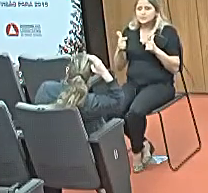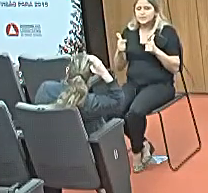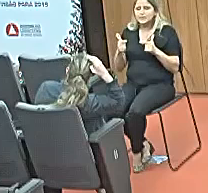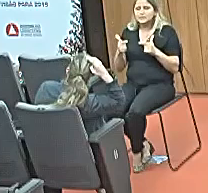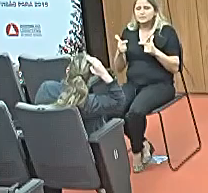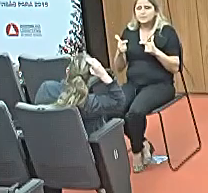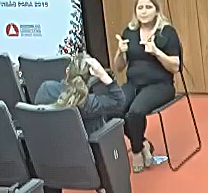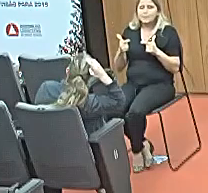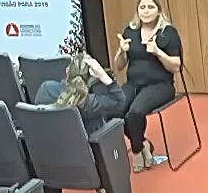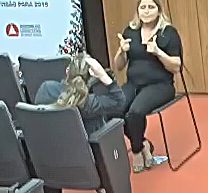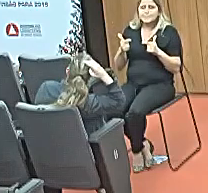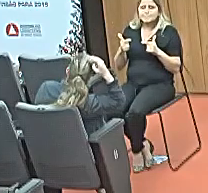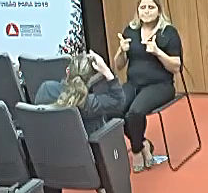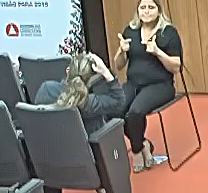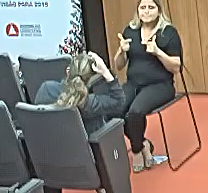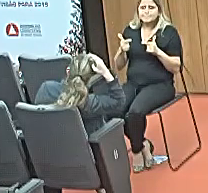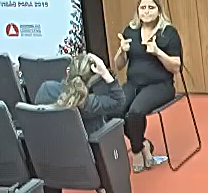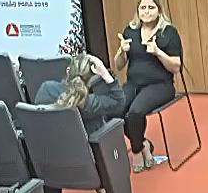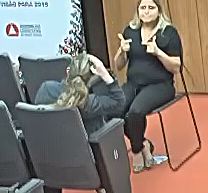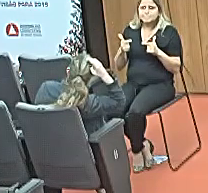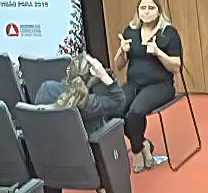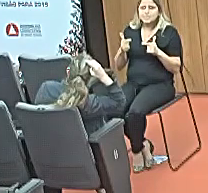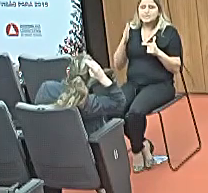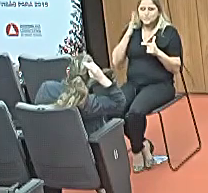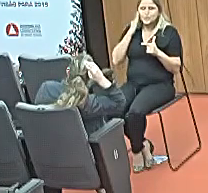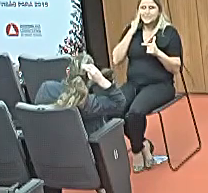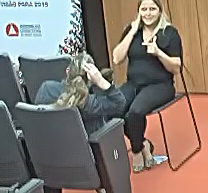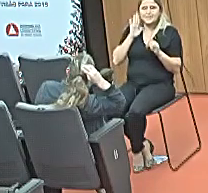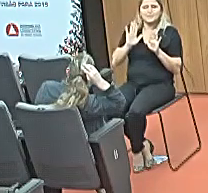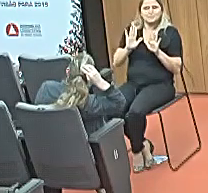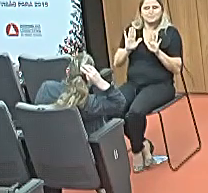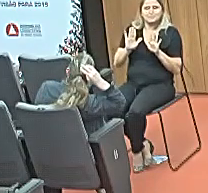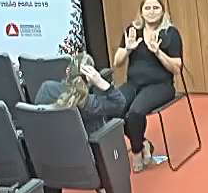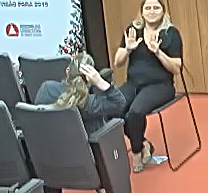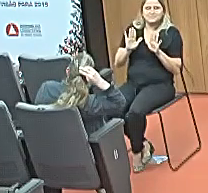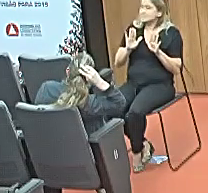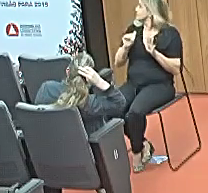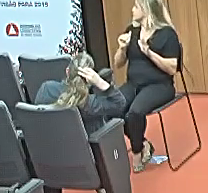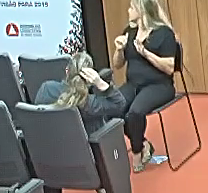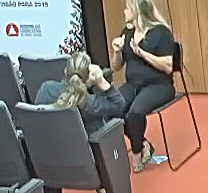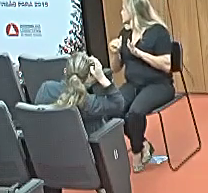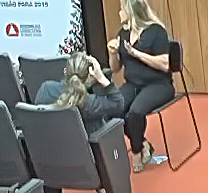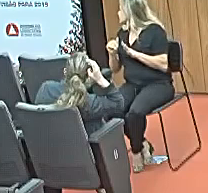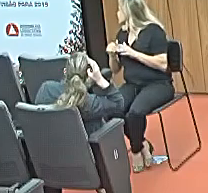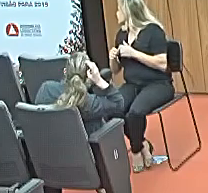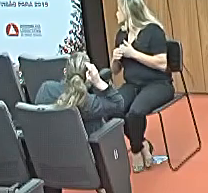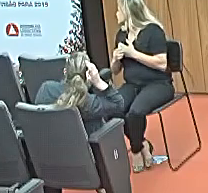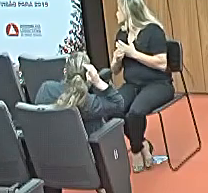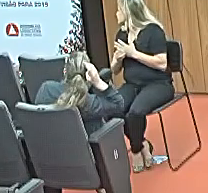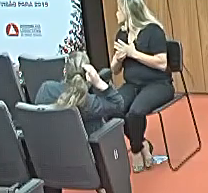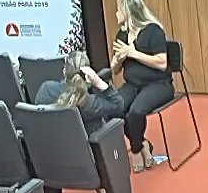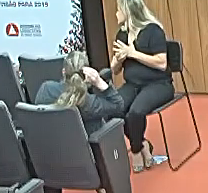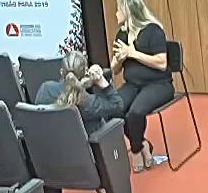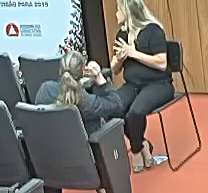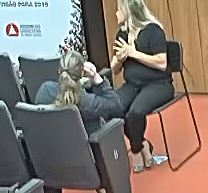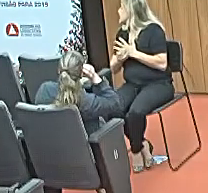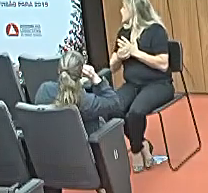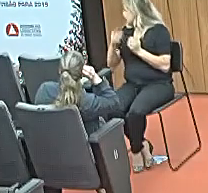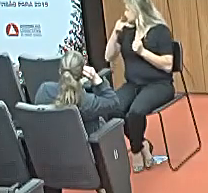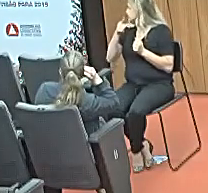quando tem emergência elas não elas não podem ter é é